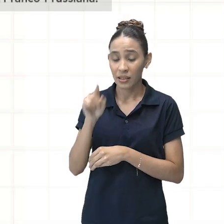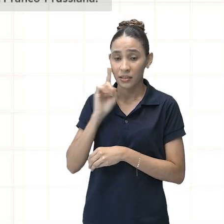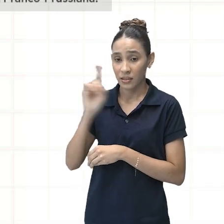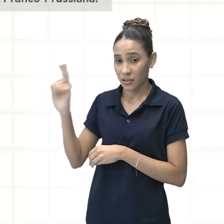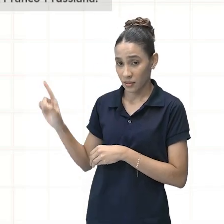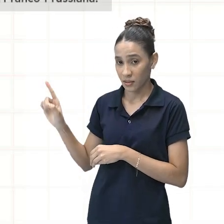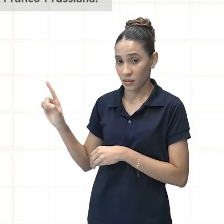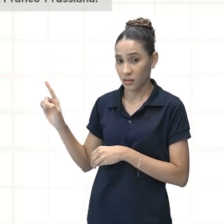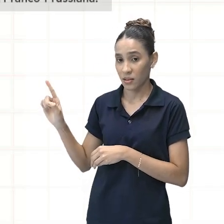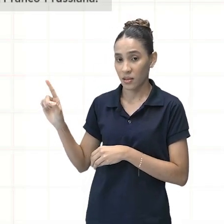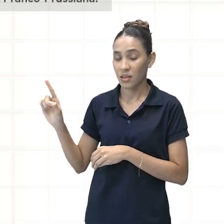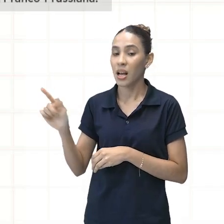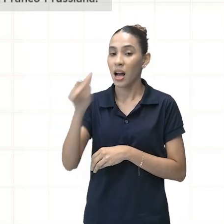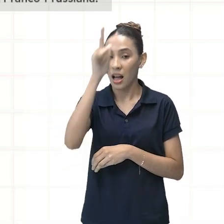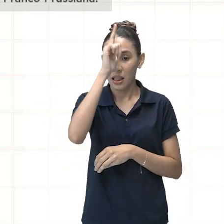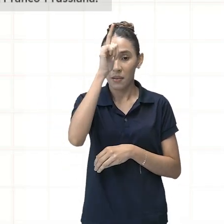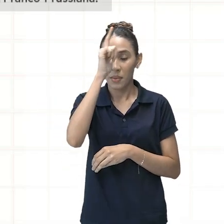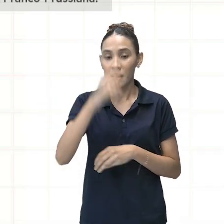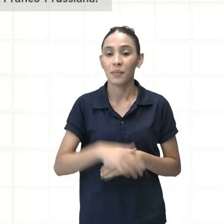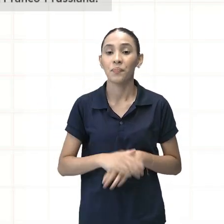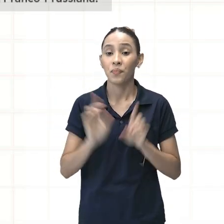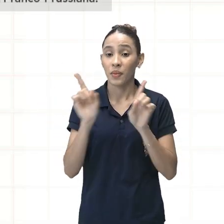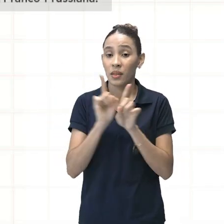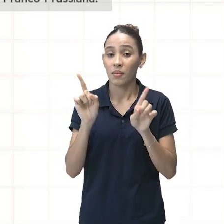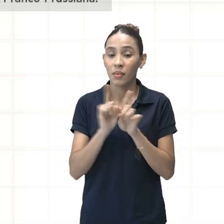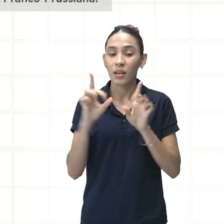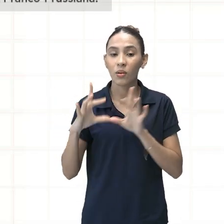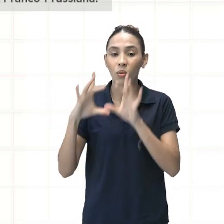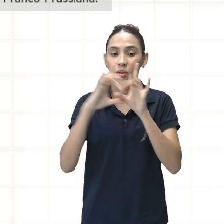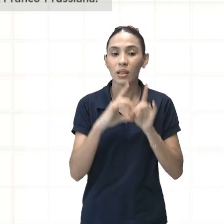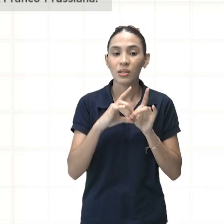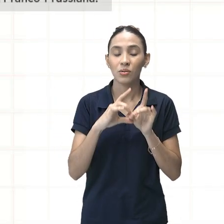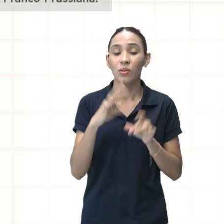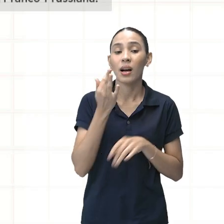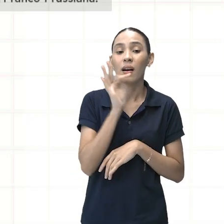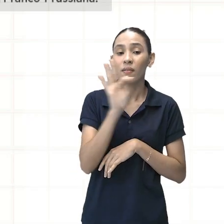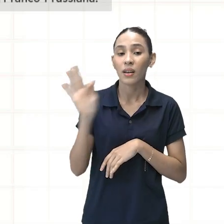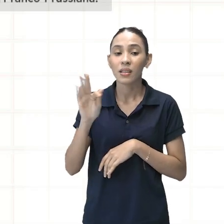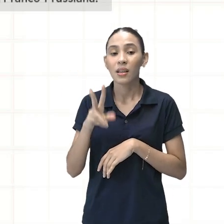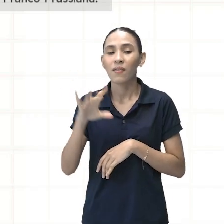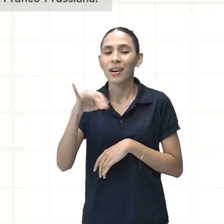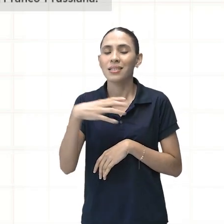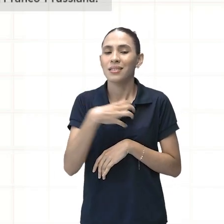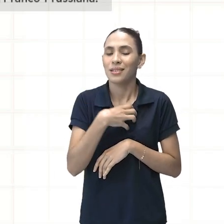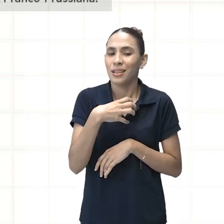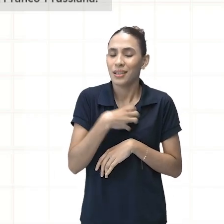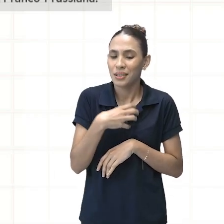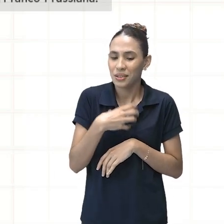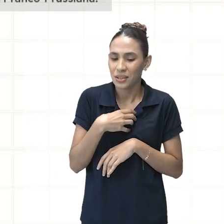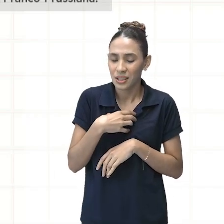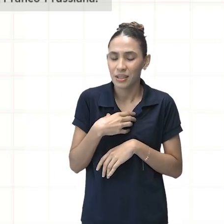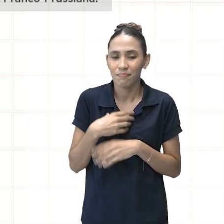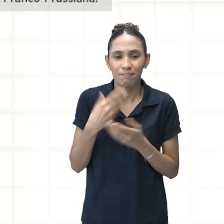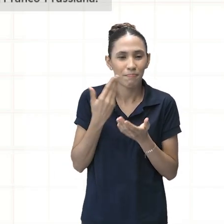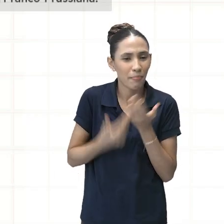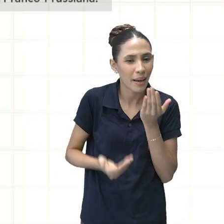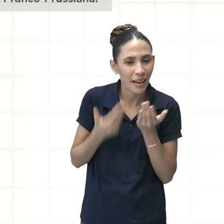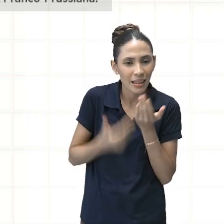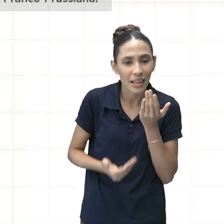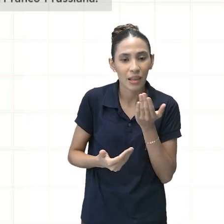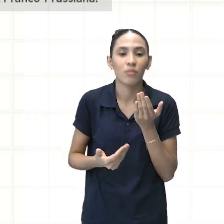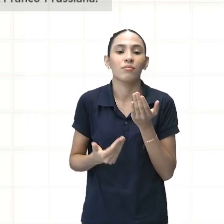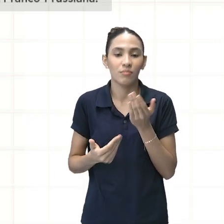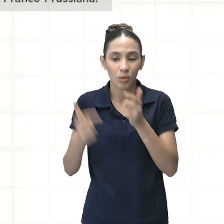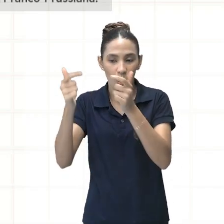certo? Para a Alemanha. E nesse contexto, a França ela vai se sentir humilhada, porque